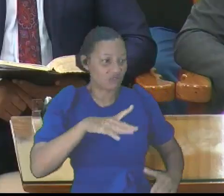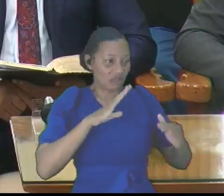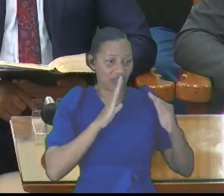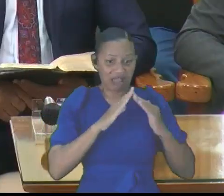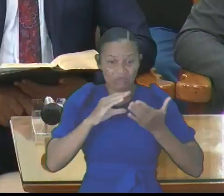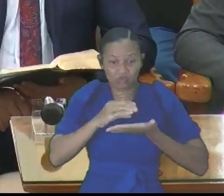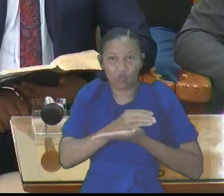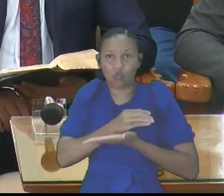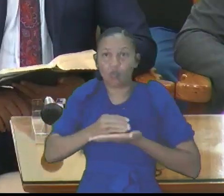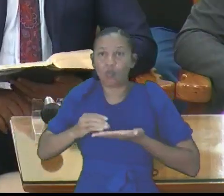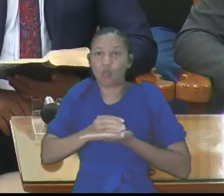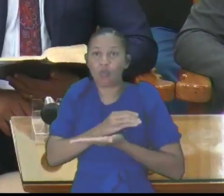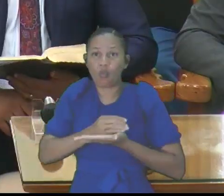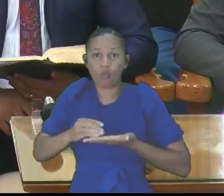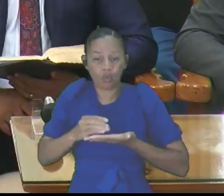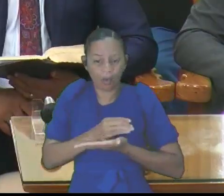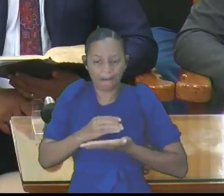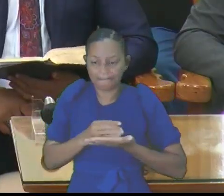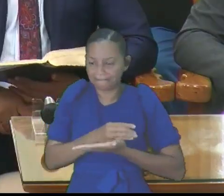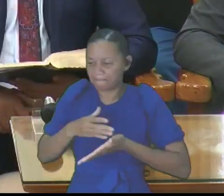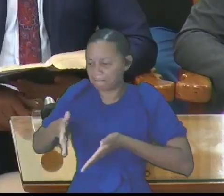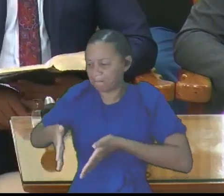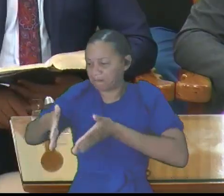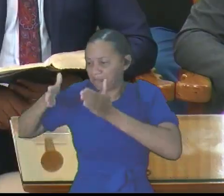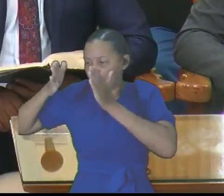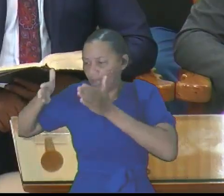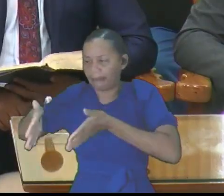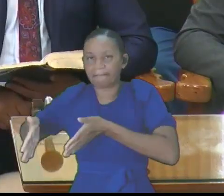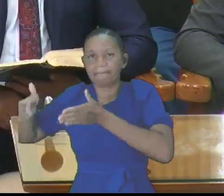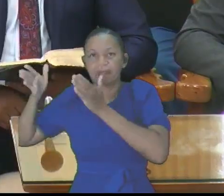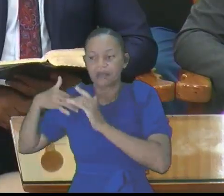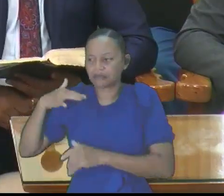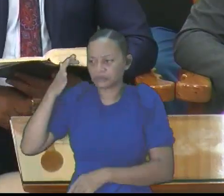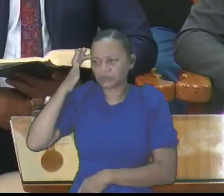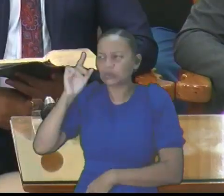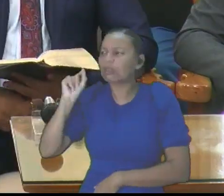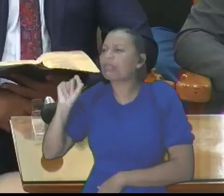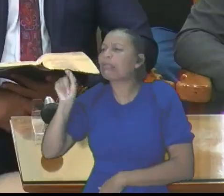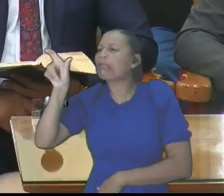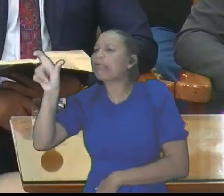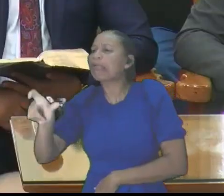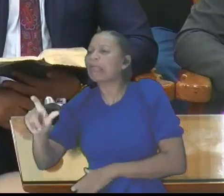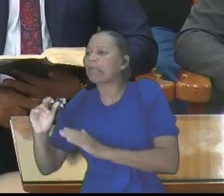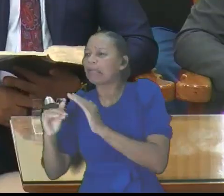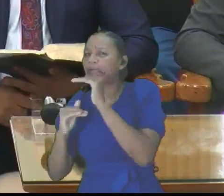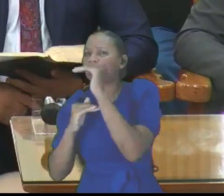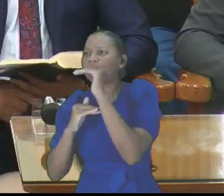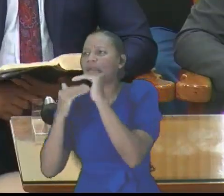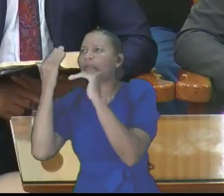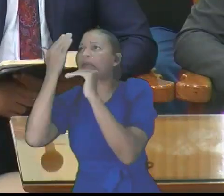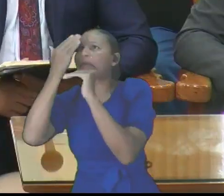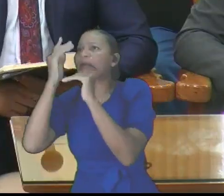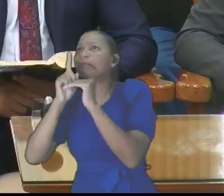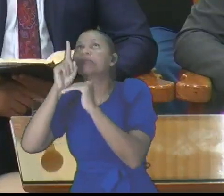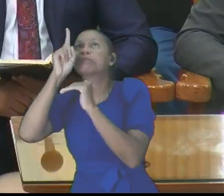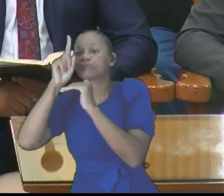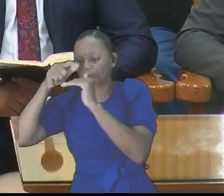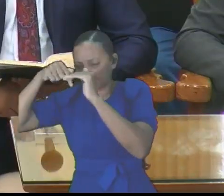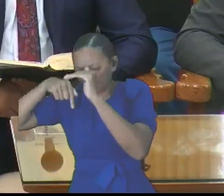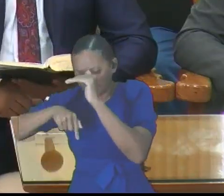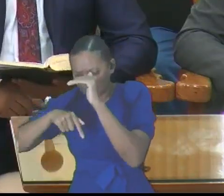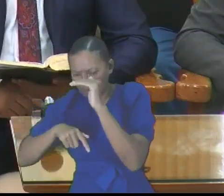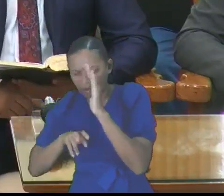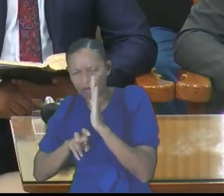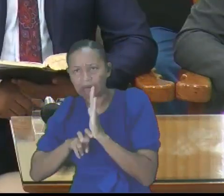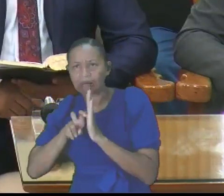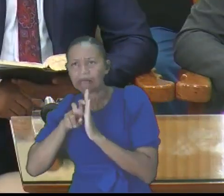num condomínio, você mora num bloco de apartamentos, você não sabe quem é o vizinho de cima, você não sabe quem é o vizinho de baixo,